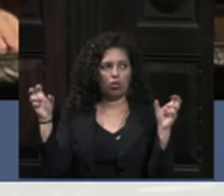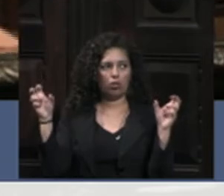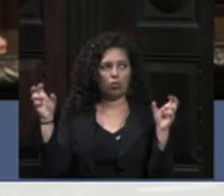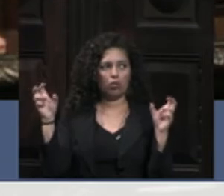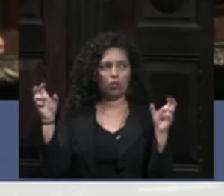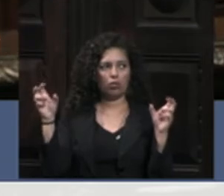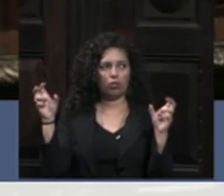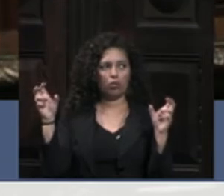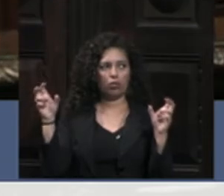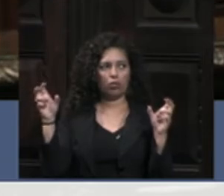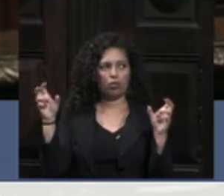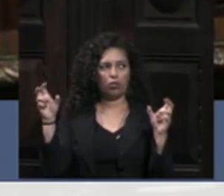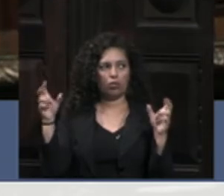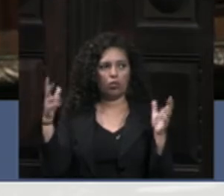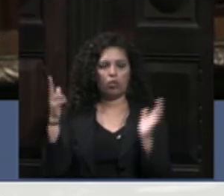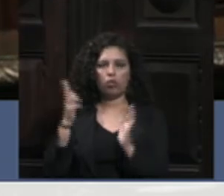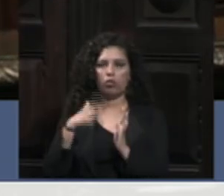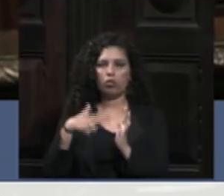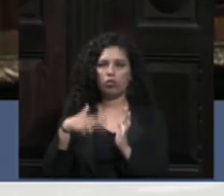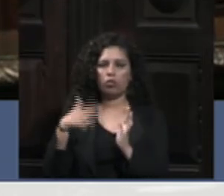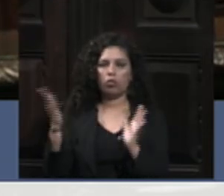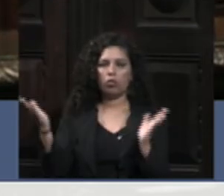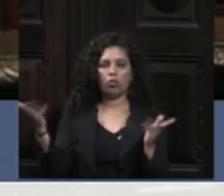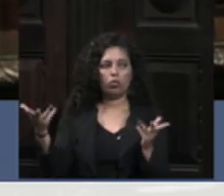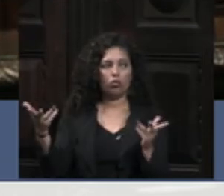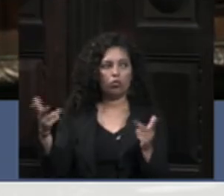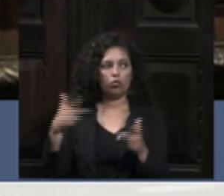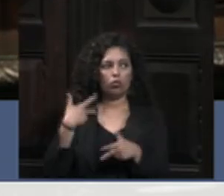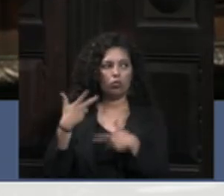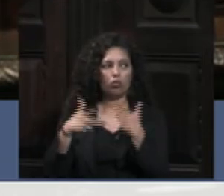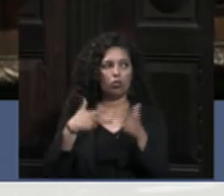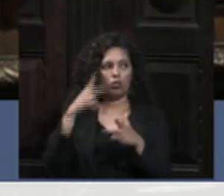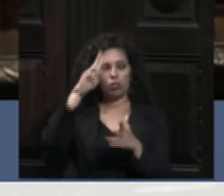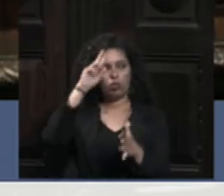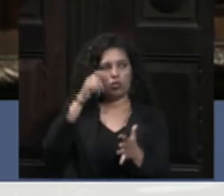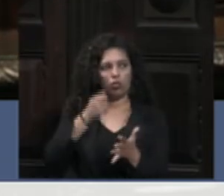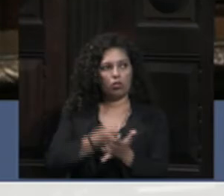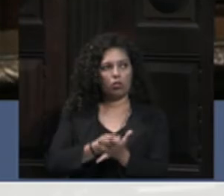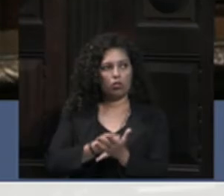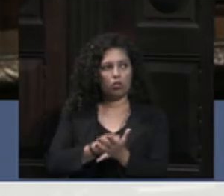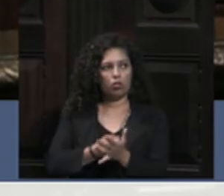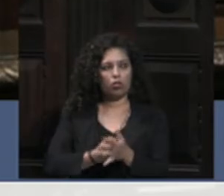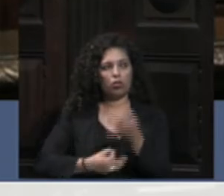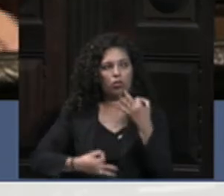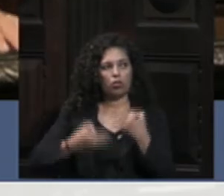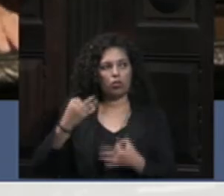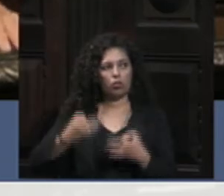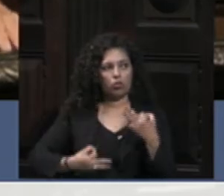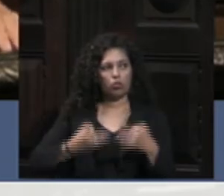que li hoje, dizendo que por decisão judicial,